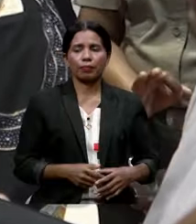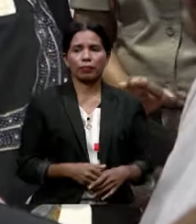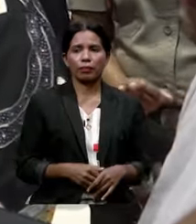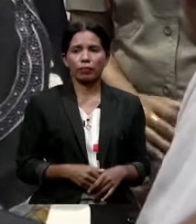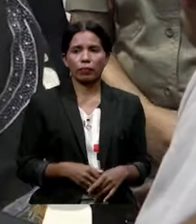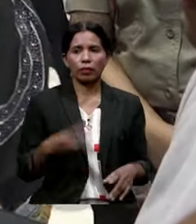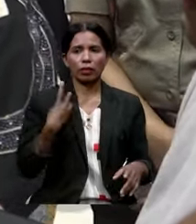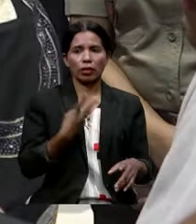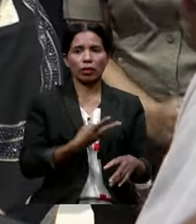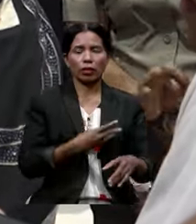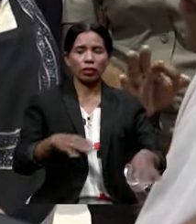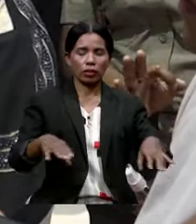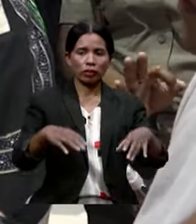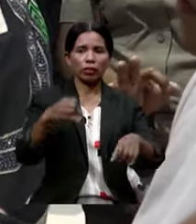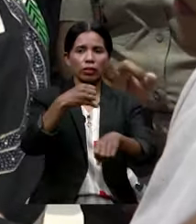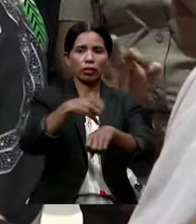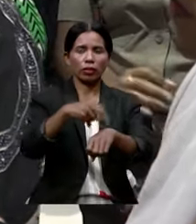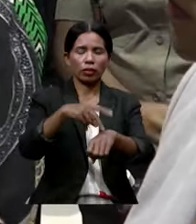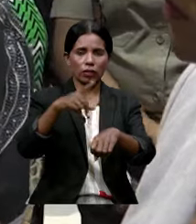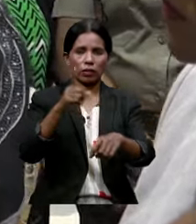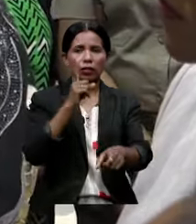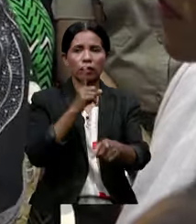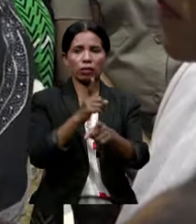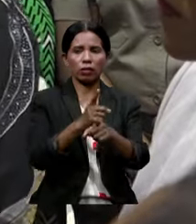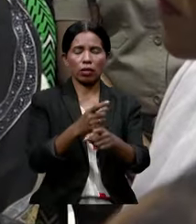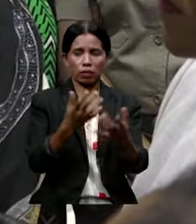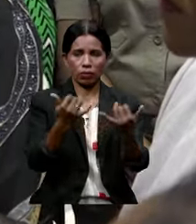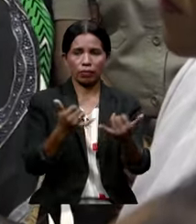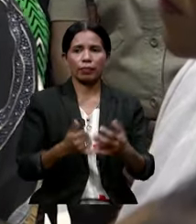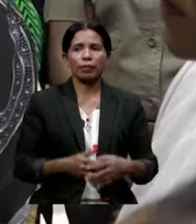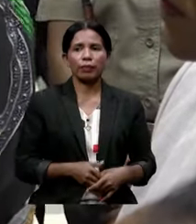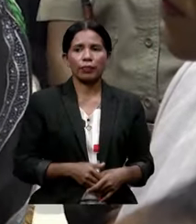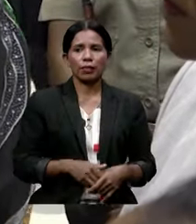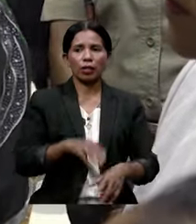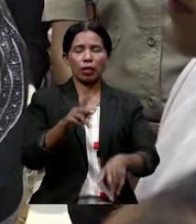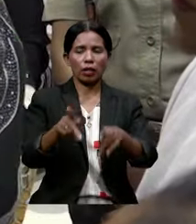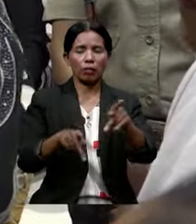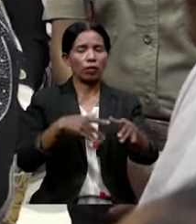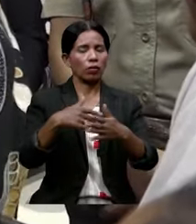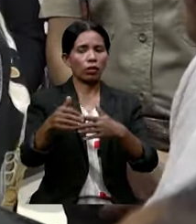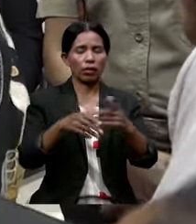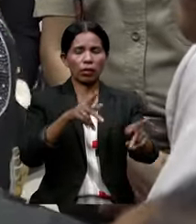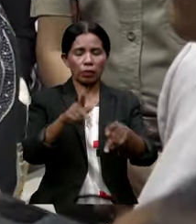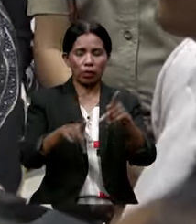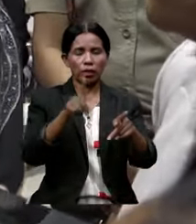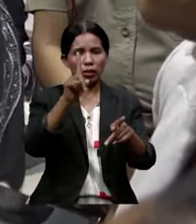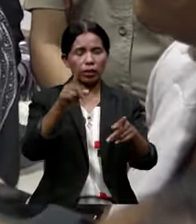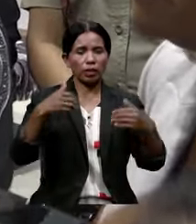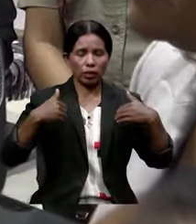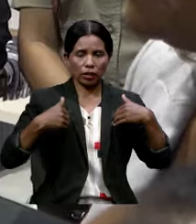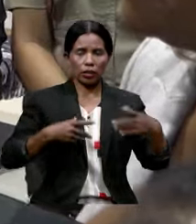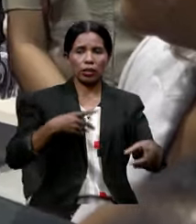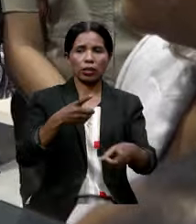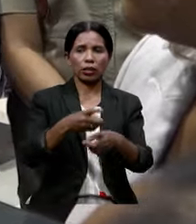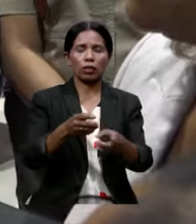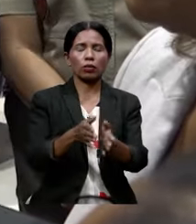E tinha obrigação internacional, claro, né? Portanto, ema, qualquer ema, ia direito a russo,